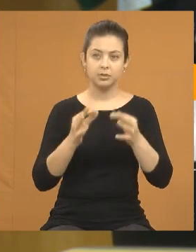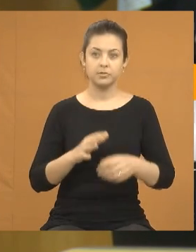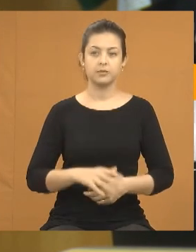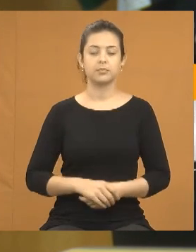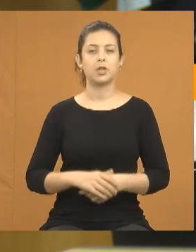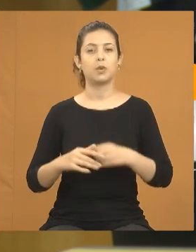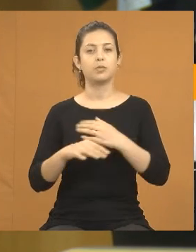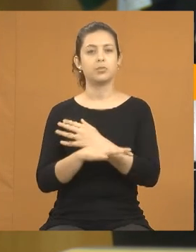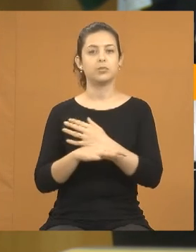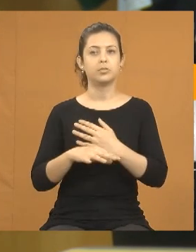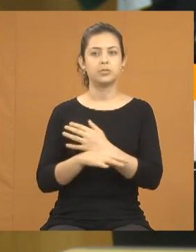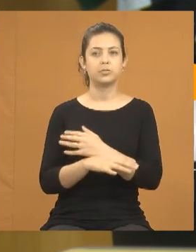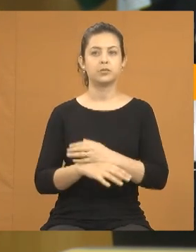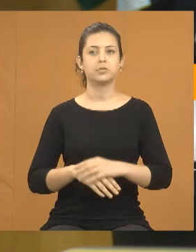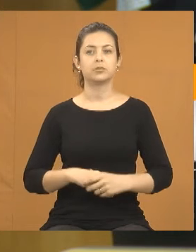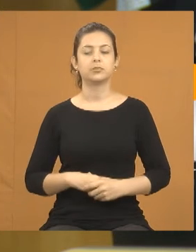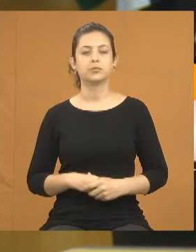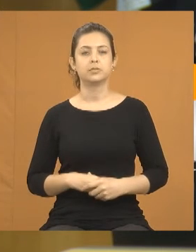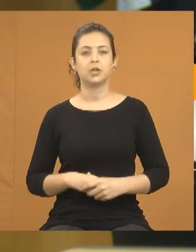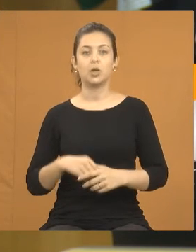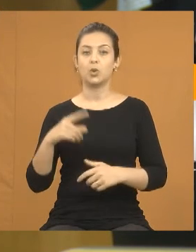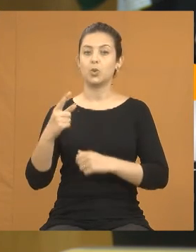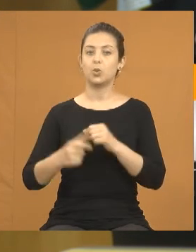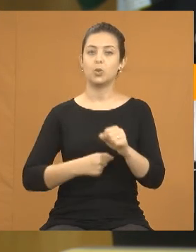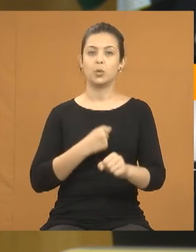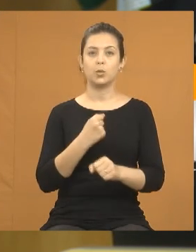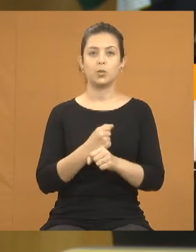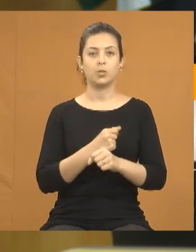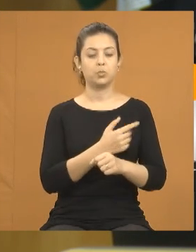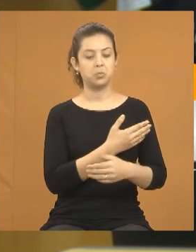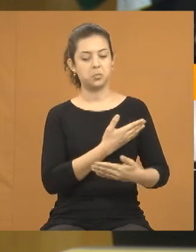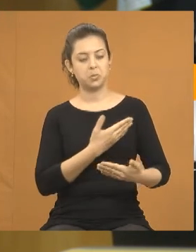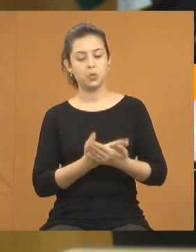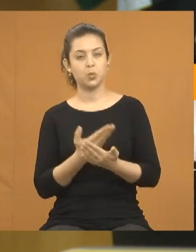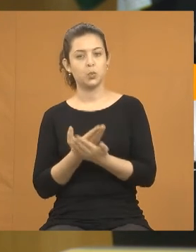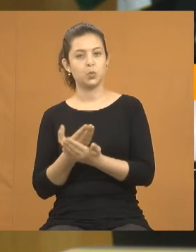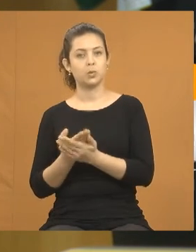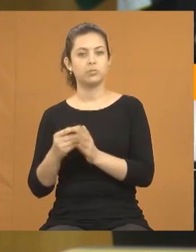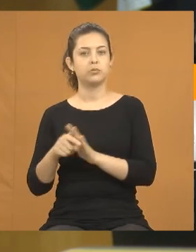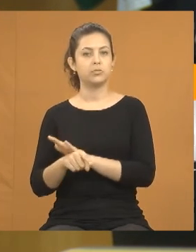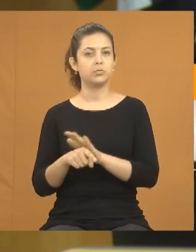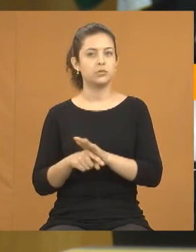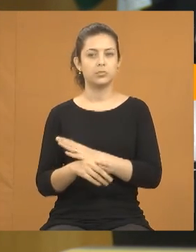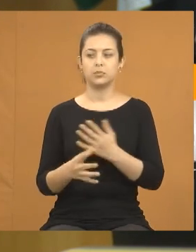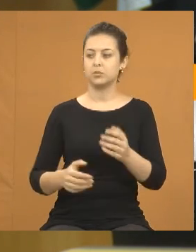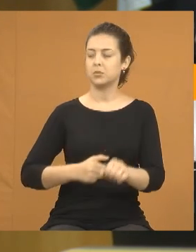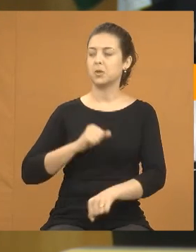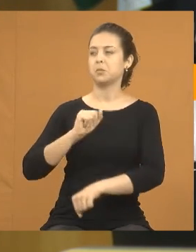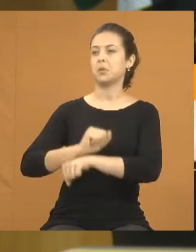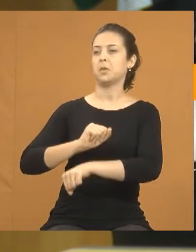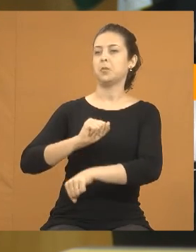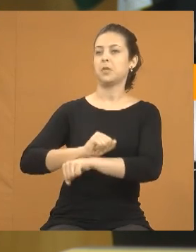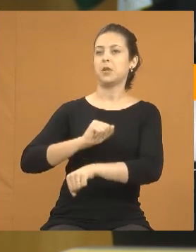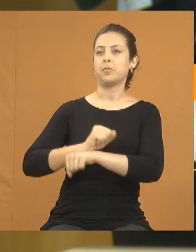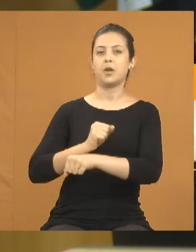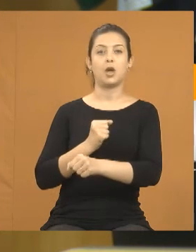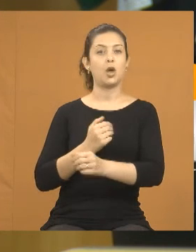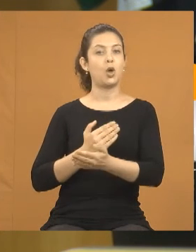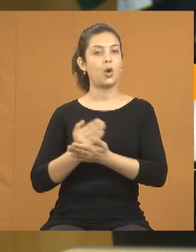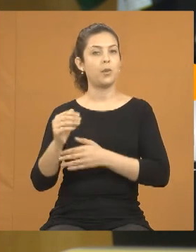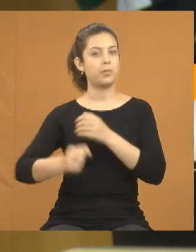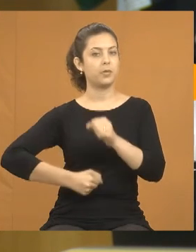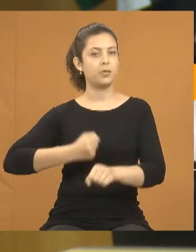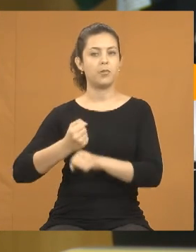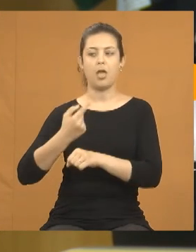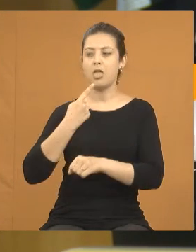da mobilidade urbana. Nós estamos um ano esperando esse estudo. Esse estudo tem que ser concluído e, com certeza, no começo do ano que